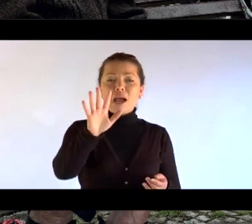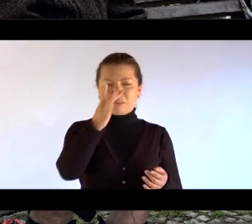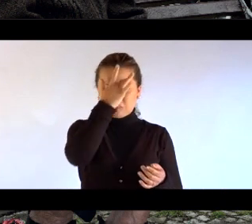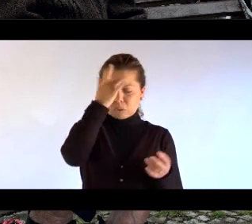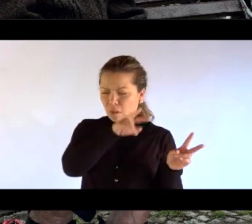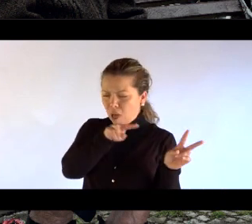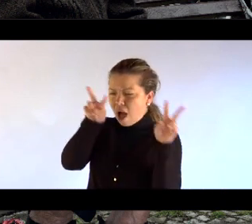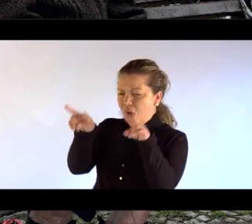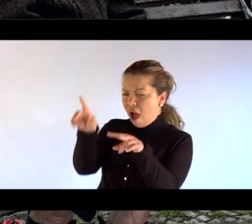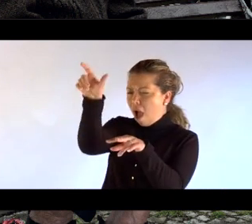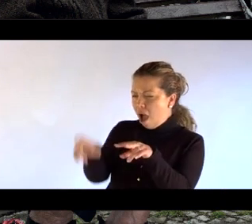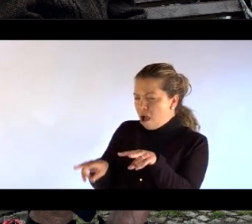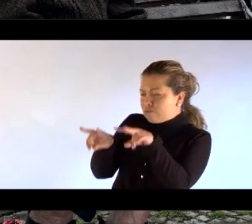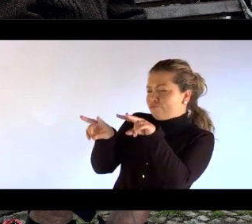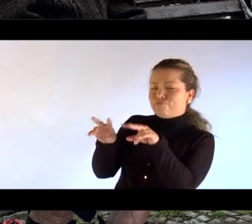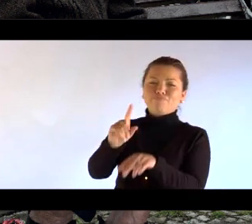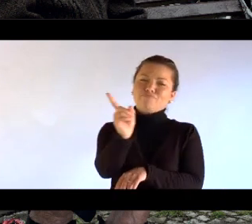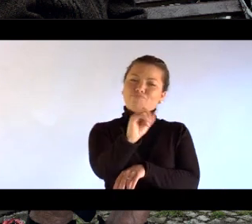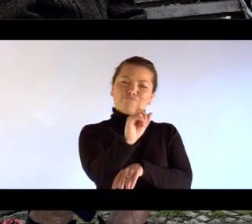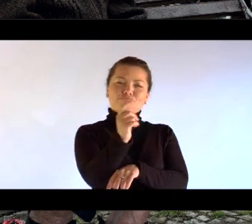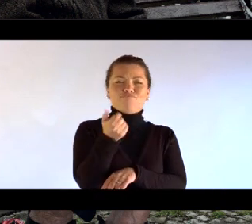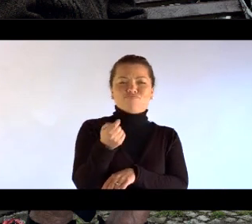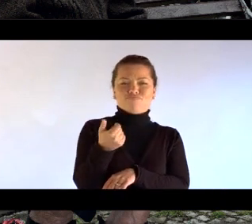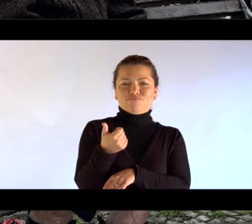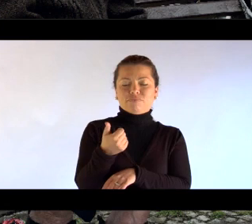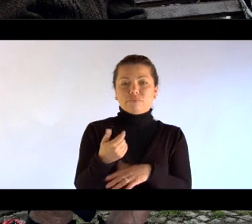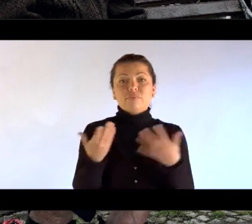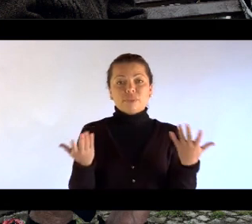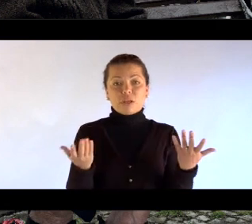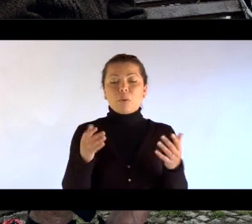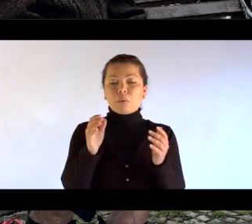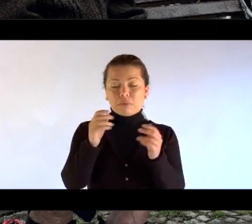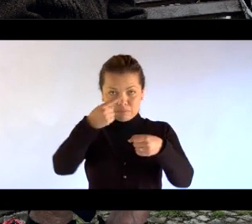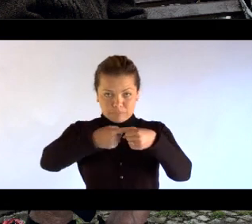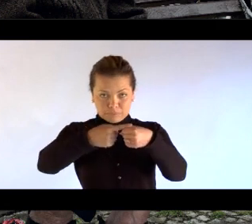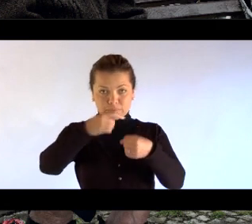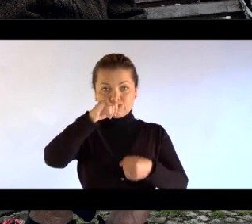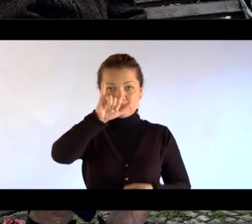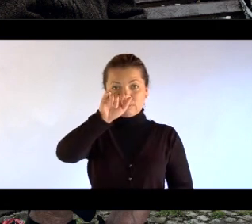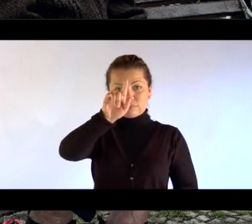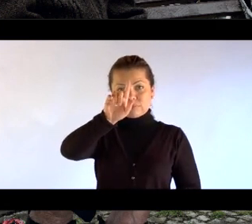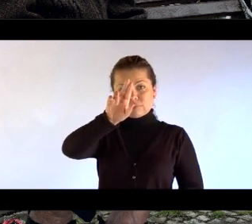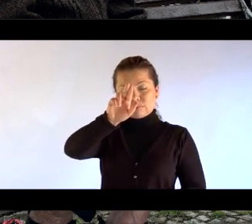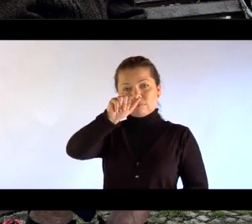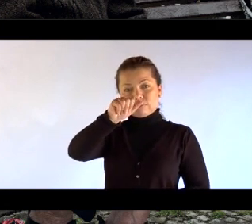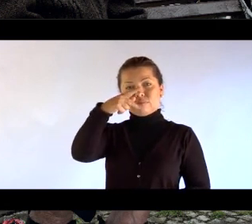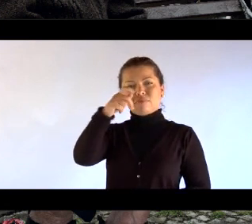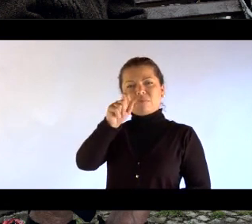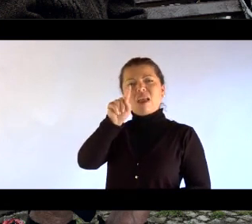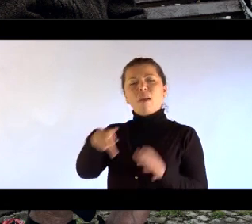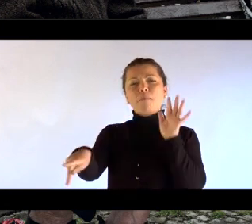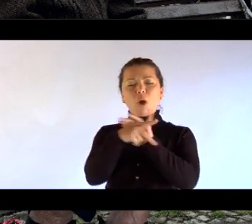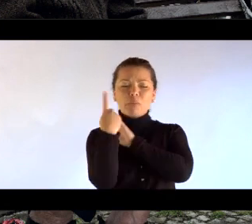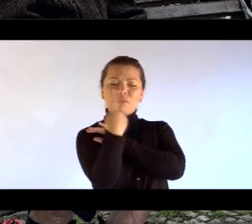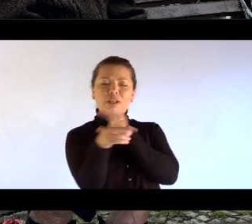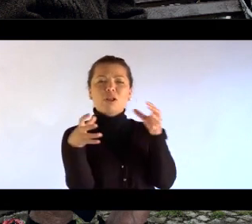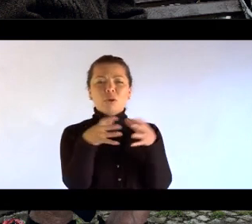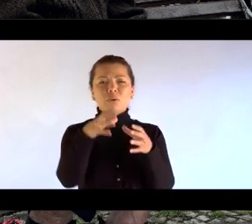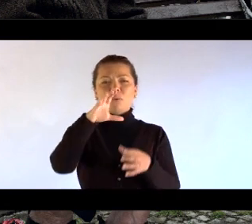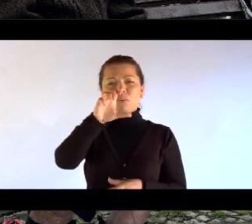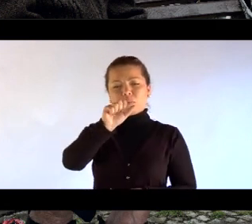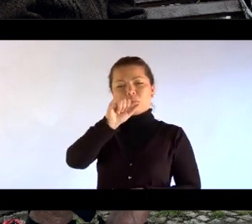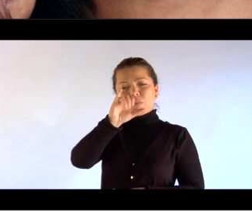séculos seguintes Iguape assumiu posição de destaque do ponto de vista econômico e político na capitania, a repercussão das graças